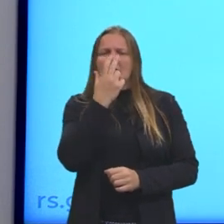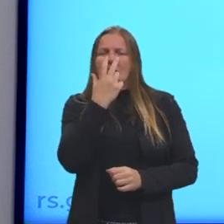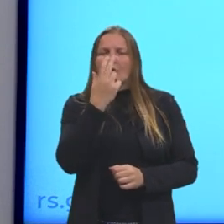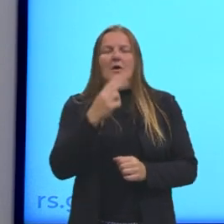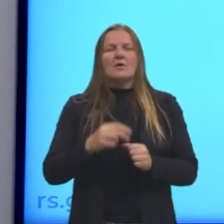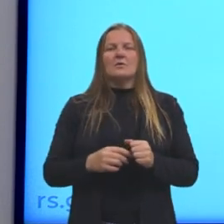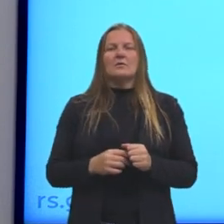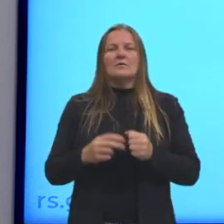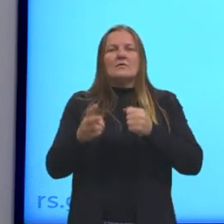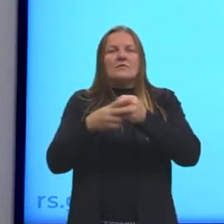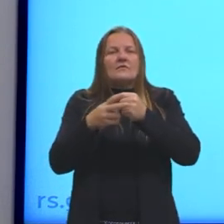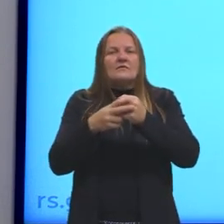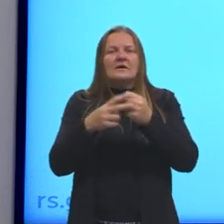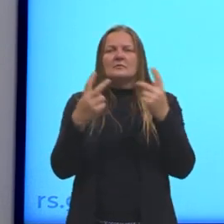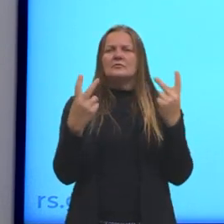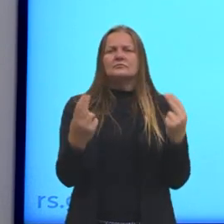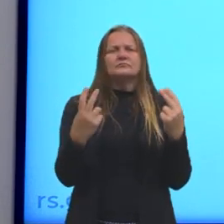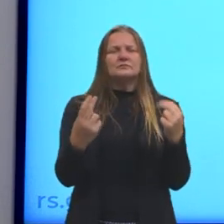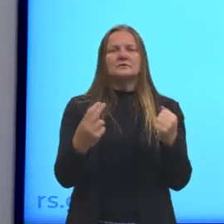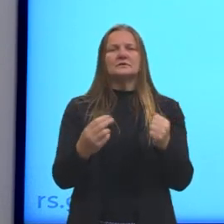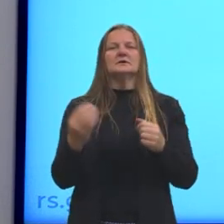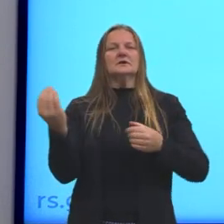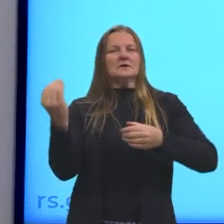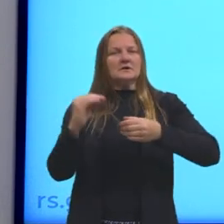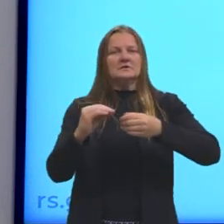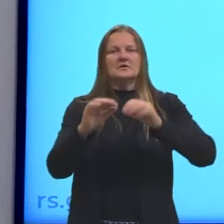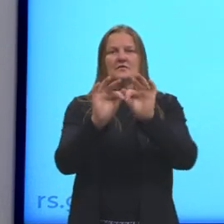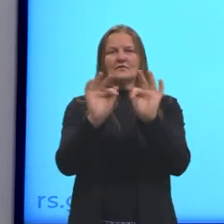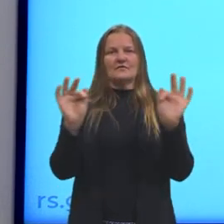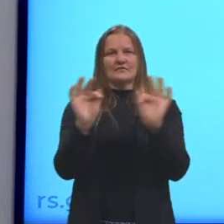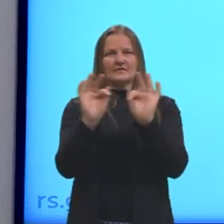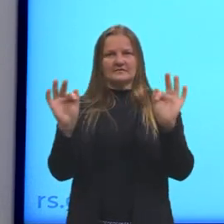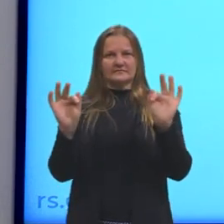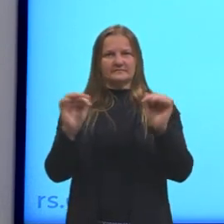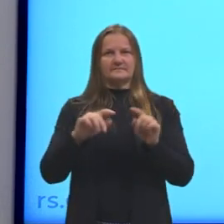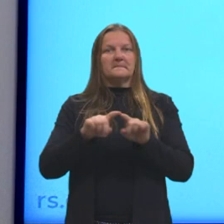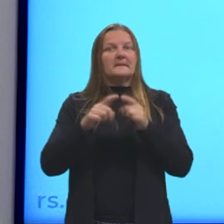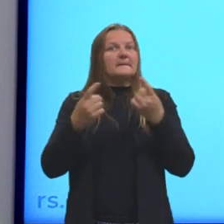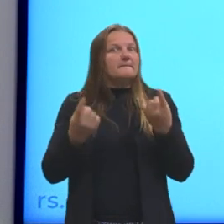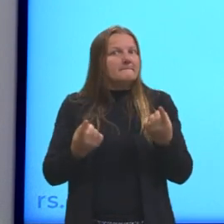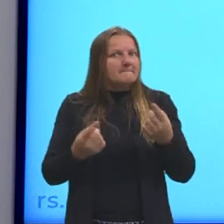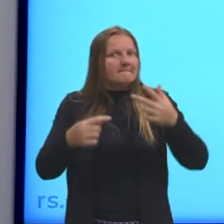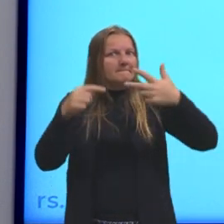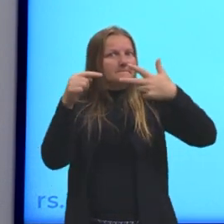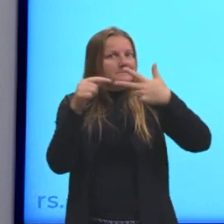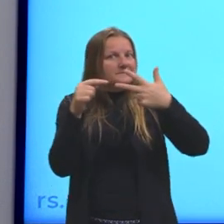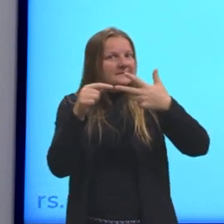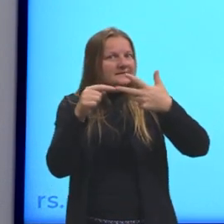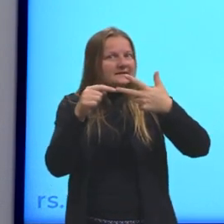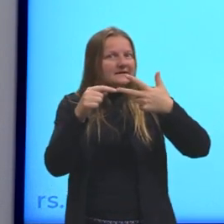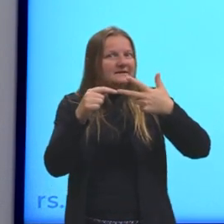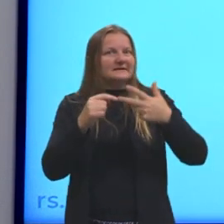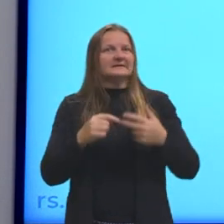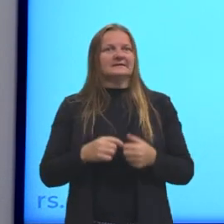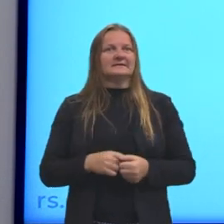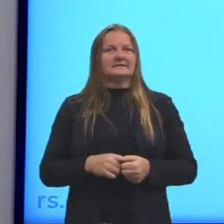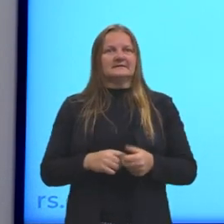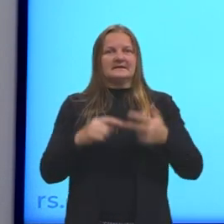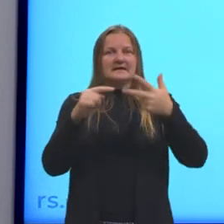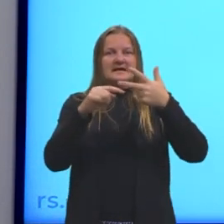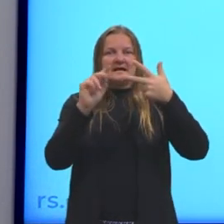apenas pega o verbo e coloca o dentro da minha frase mas com essas três pessoas